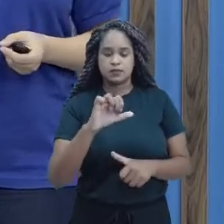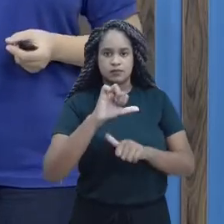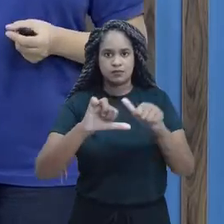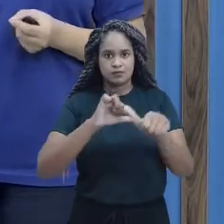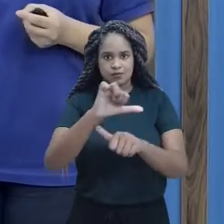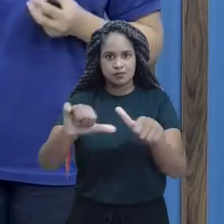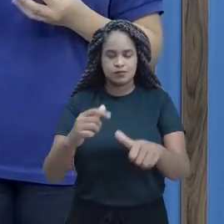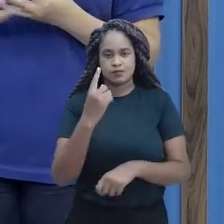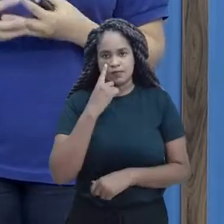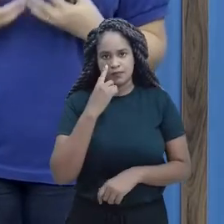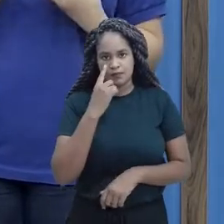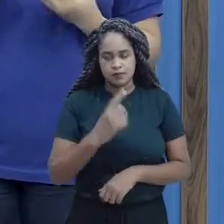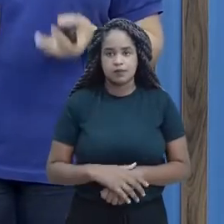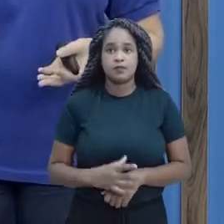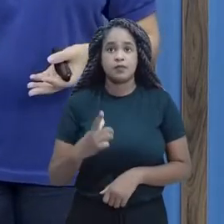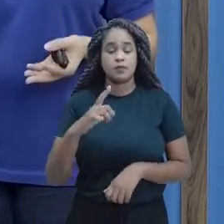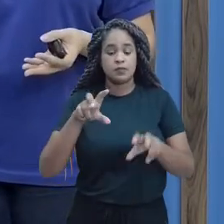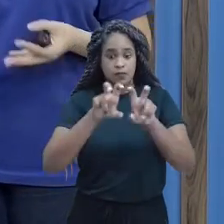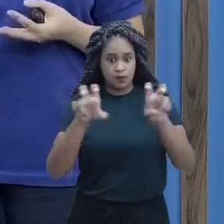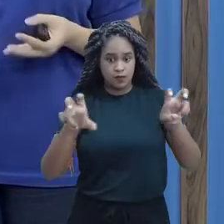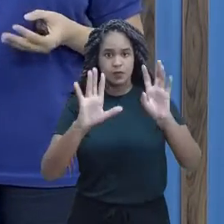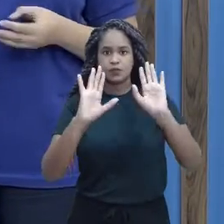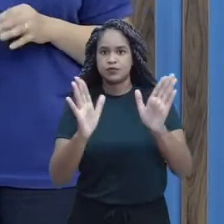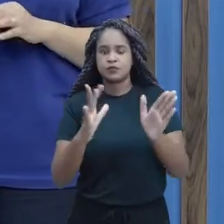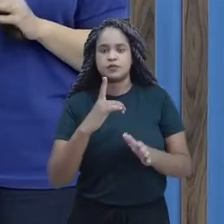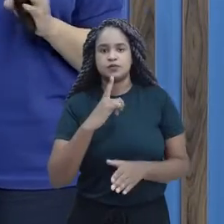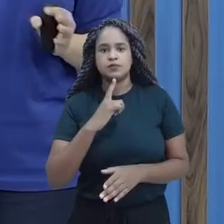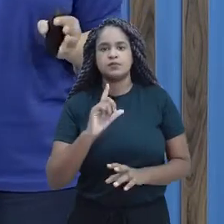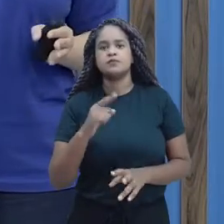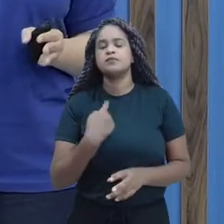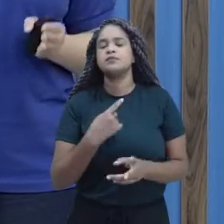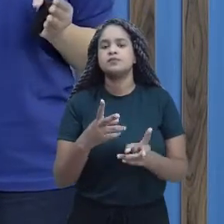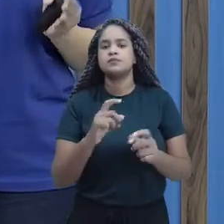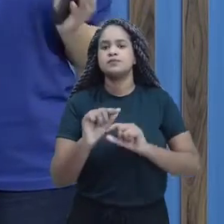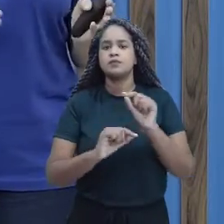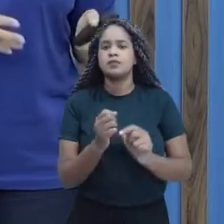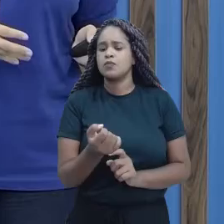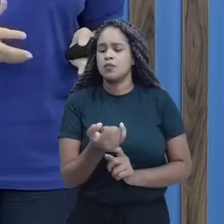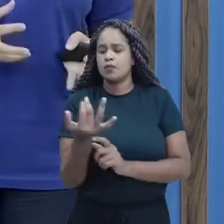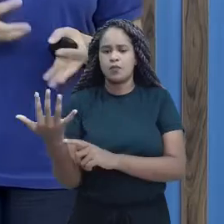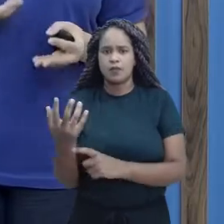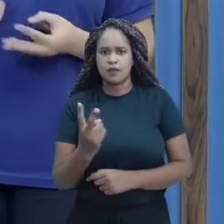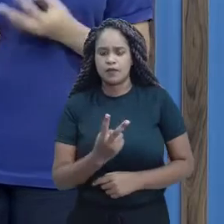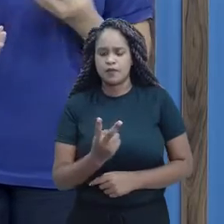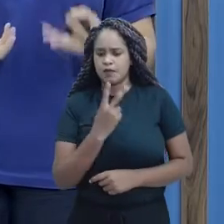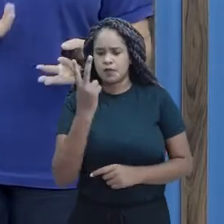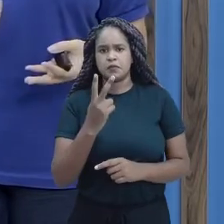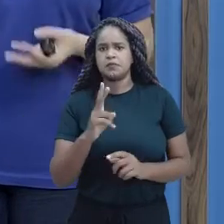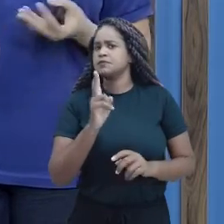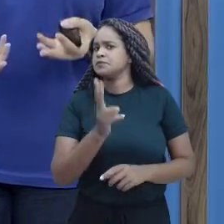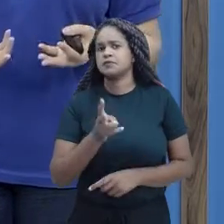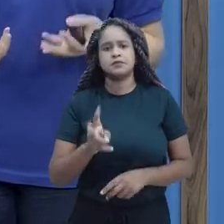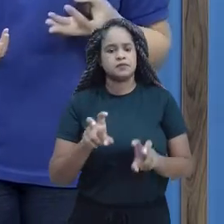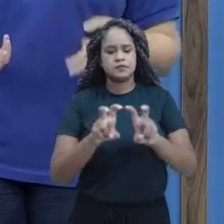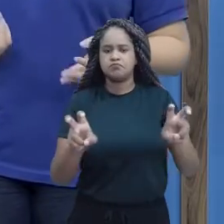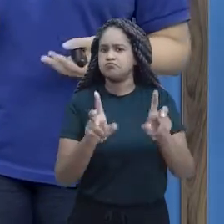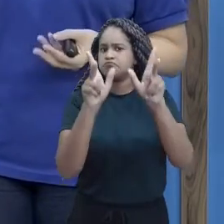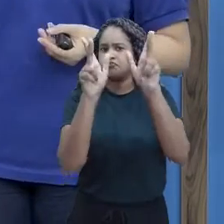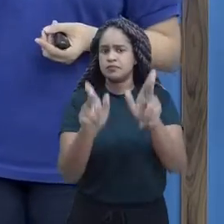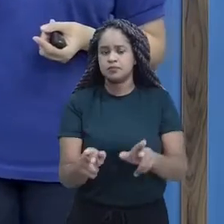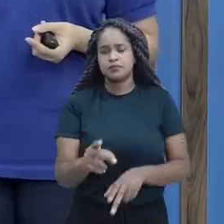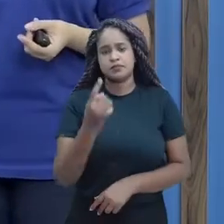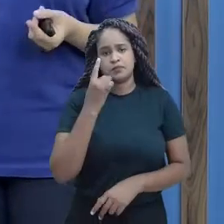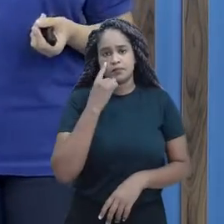Como a fórmula ali botou uma estrutura para você, a gente verificou que independente da quantidade, a gente vai utilizar o mesmo mecanismo. Ora